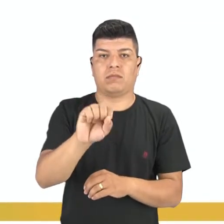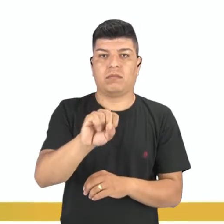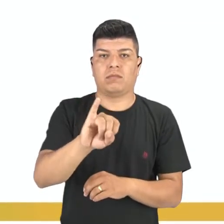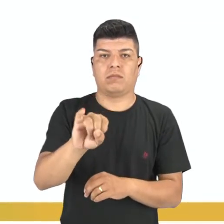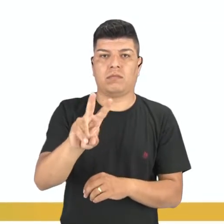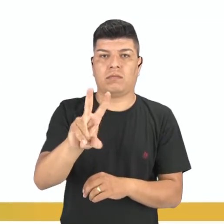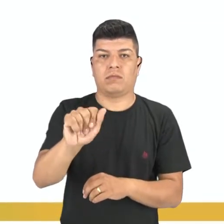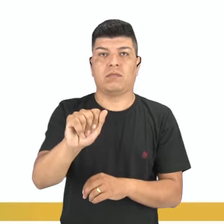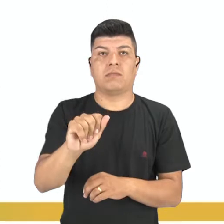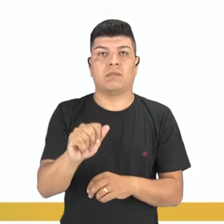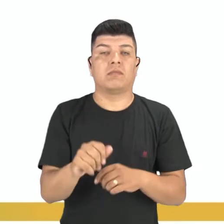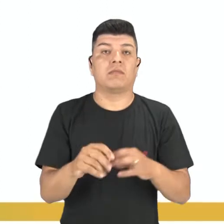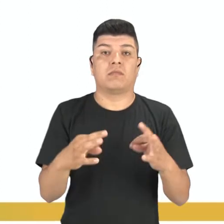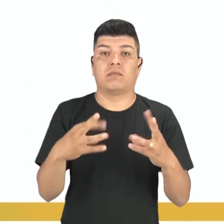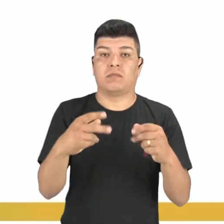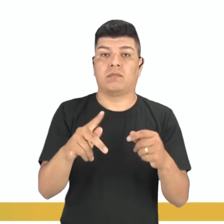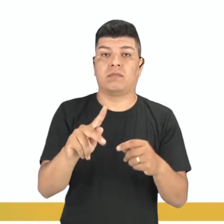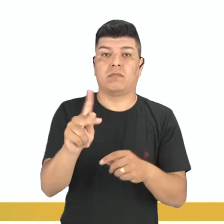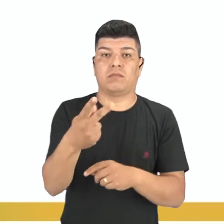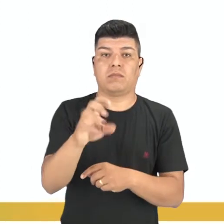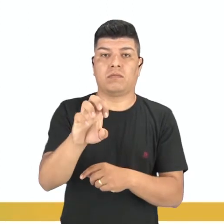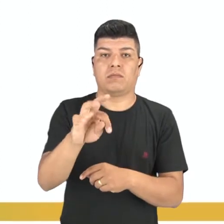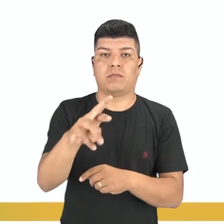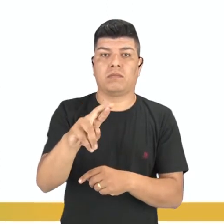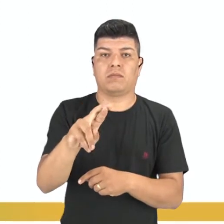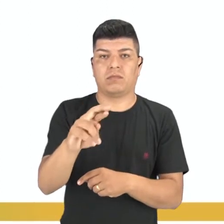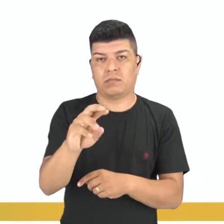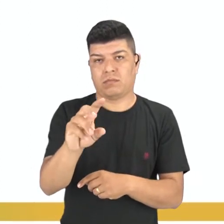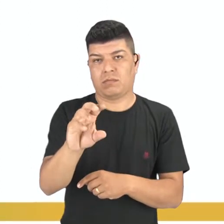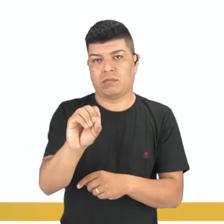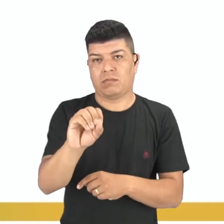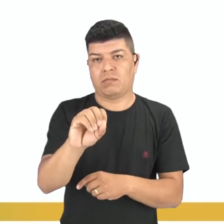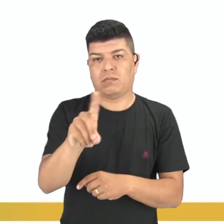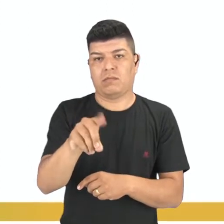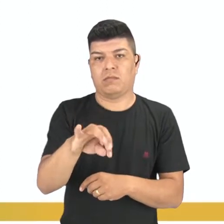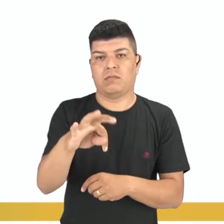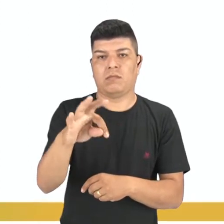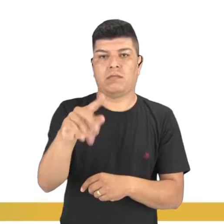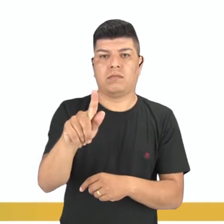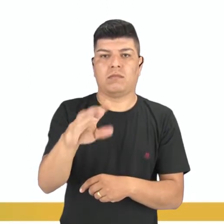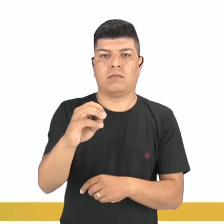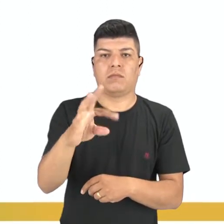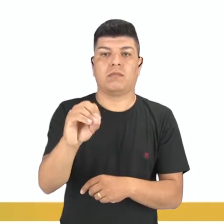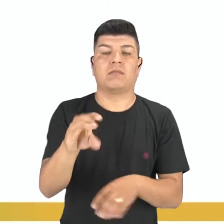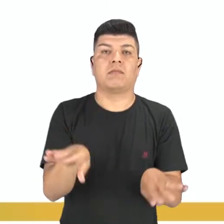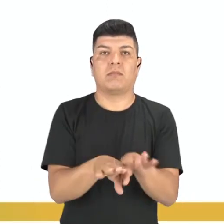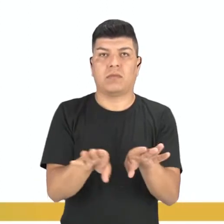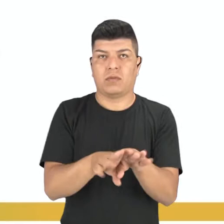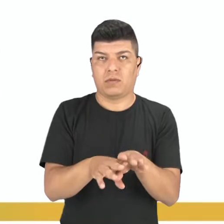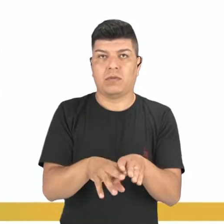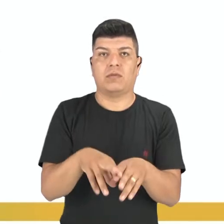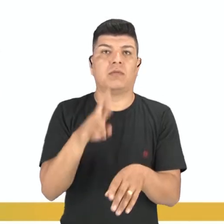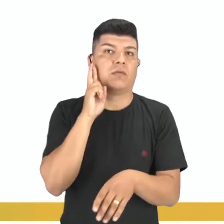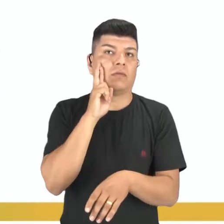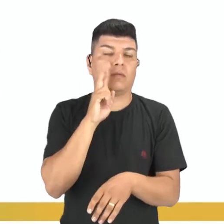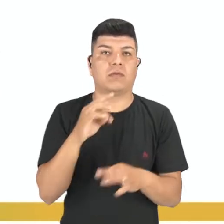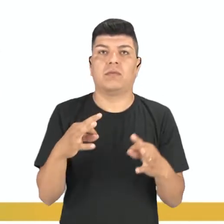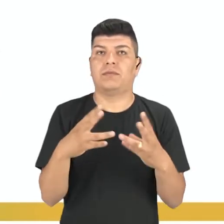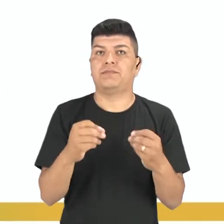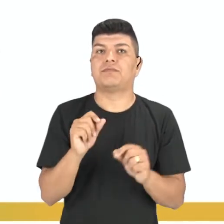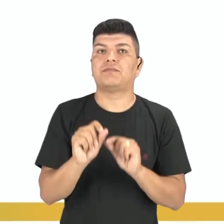com a característica totalmente recessiva laranja indivíduos heterozigotos iguais os pais